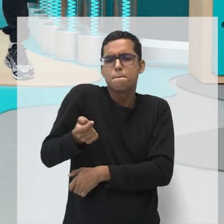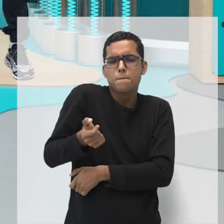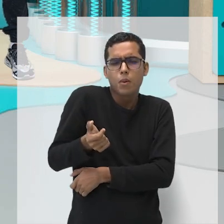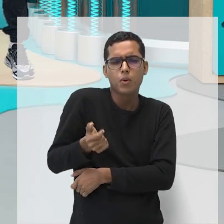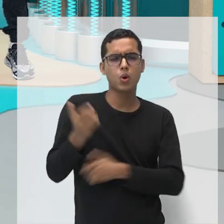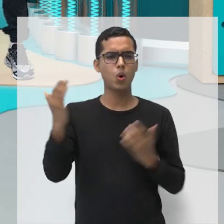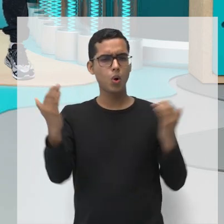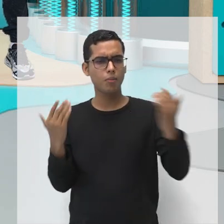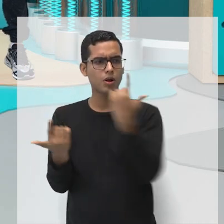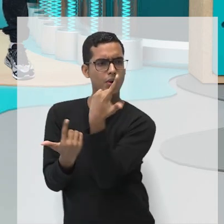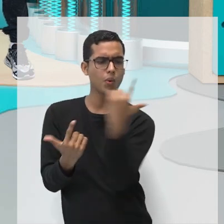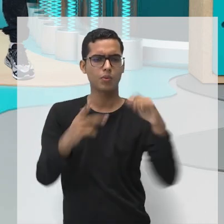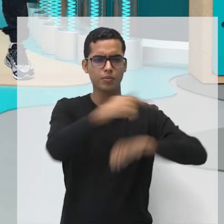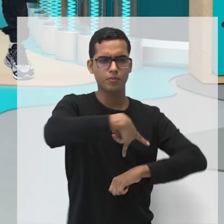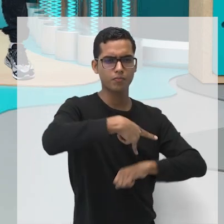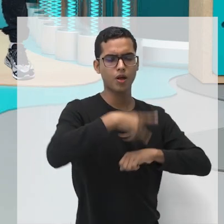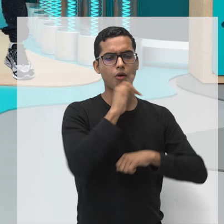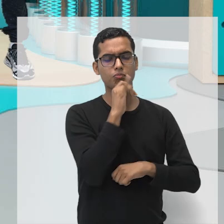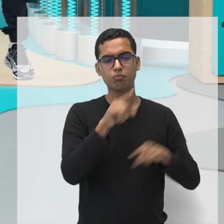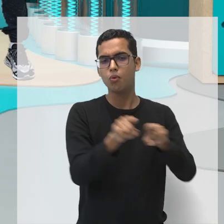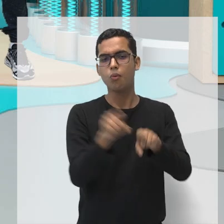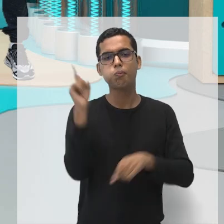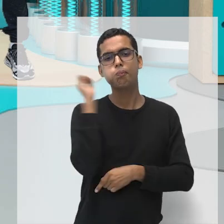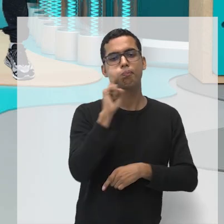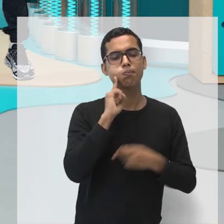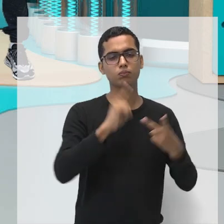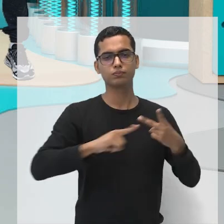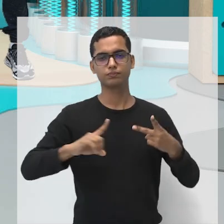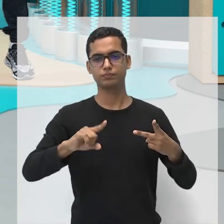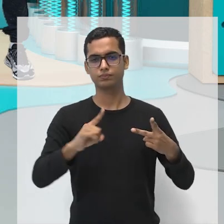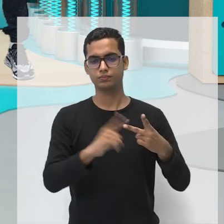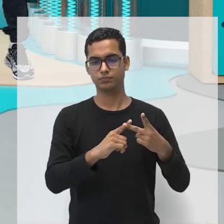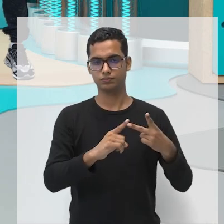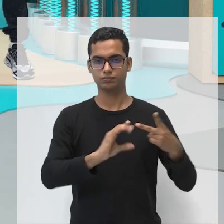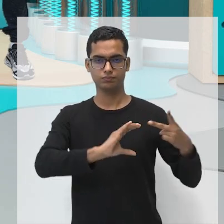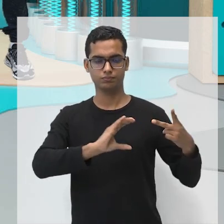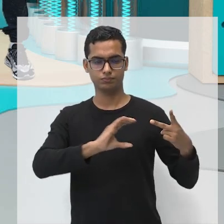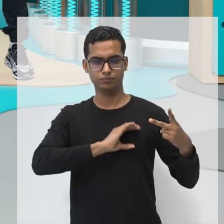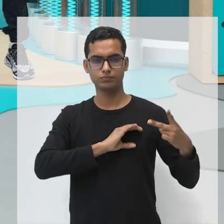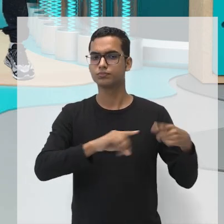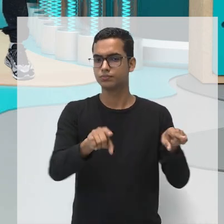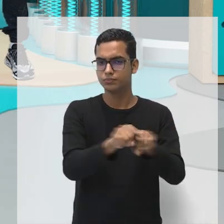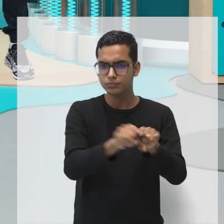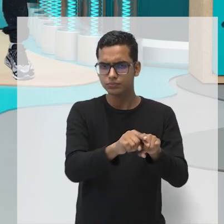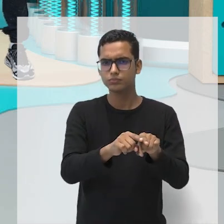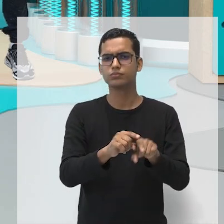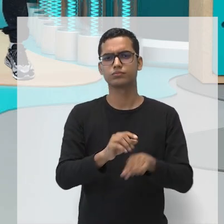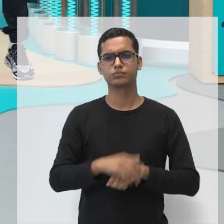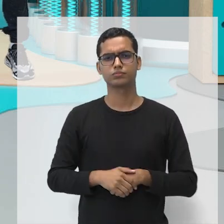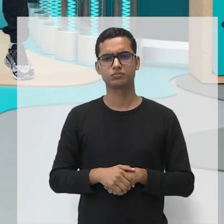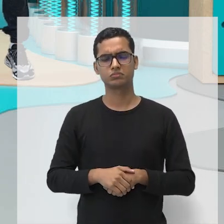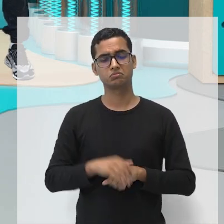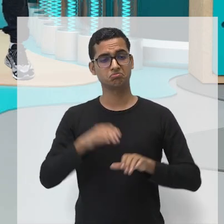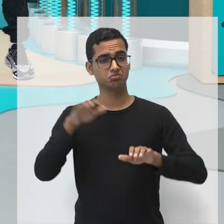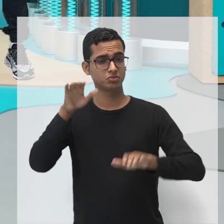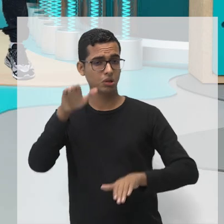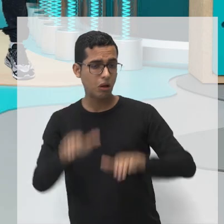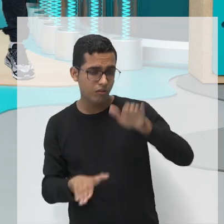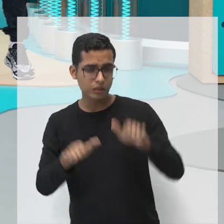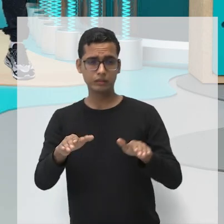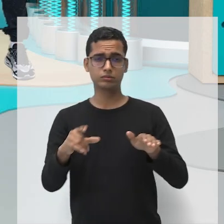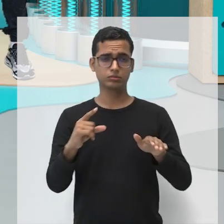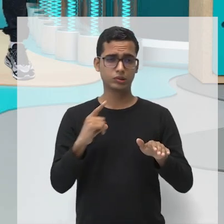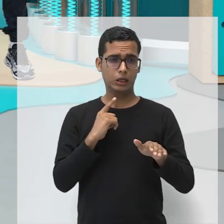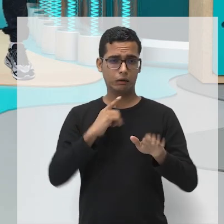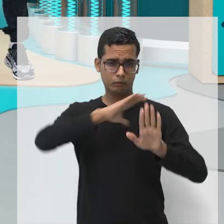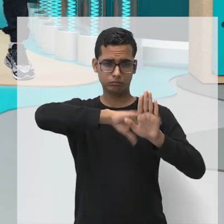famoso como em muitos países, como os Estados Unidos e Canadá. Talvez por algumas razões que a gente vai conhecer nas próximas